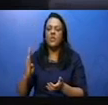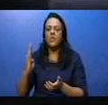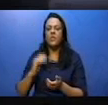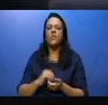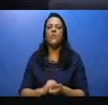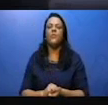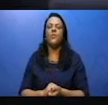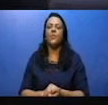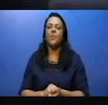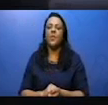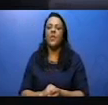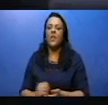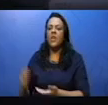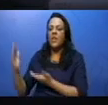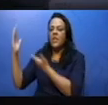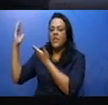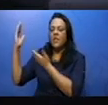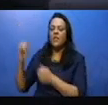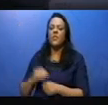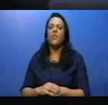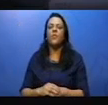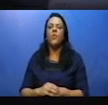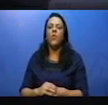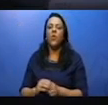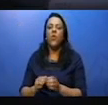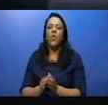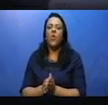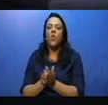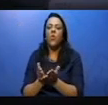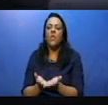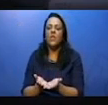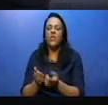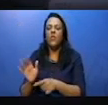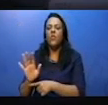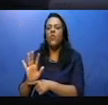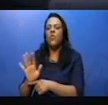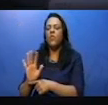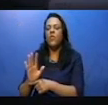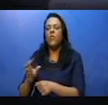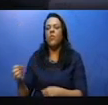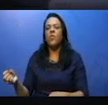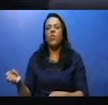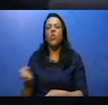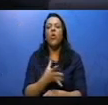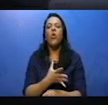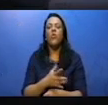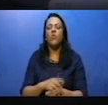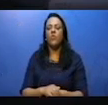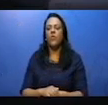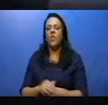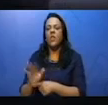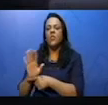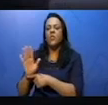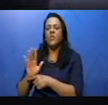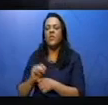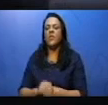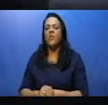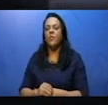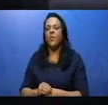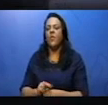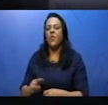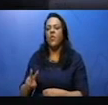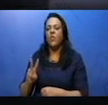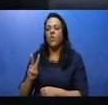adaptações mais recentes, mais contemporâneas para o cinema. Victor Frankenstein, que foi agora há pouco